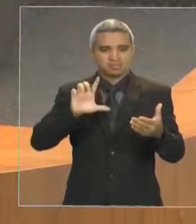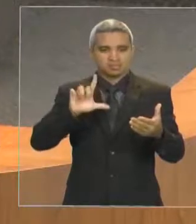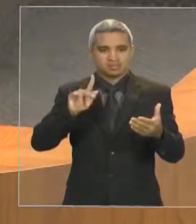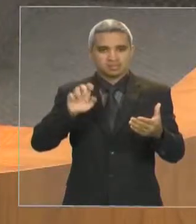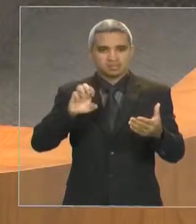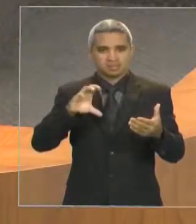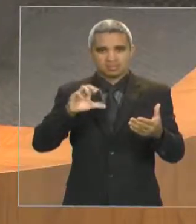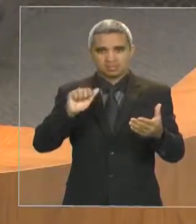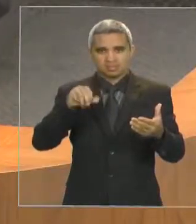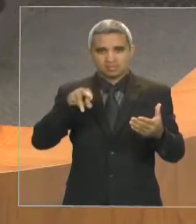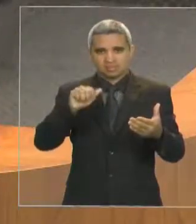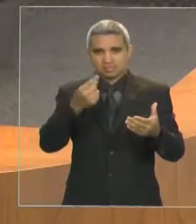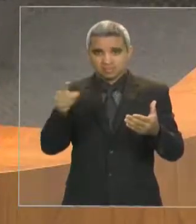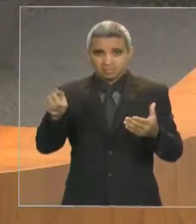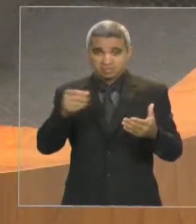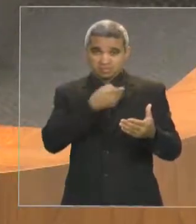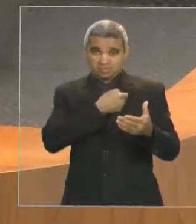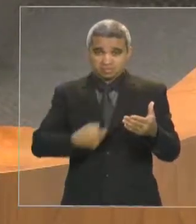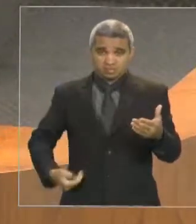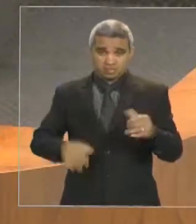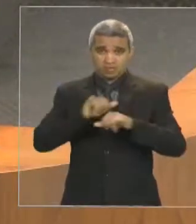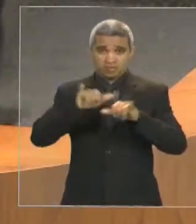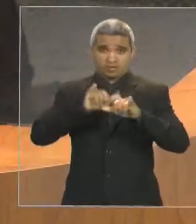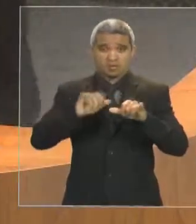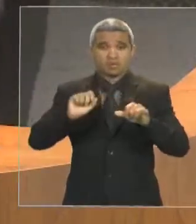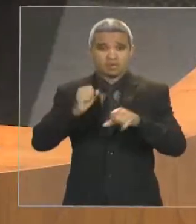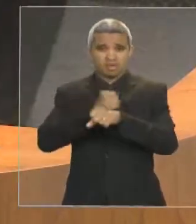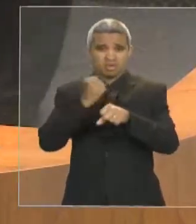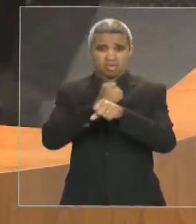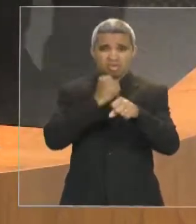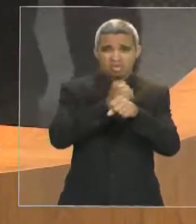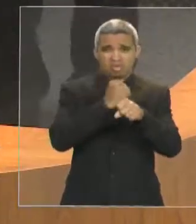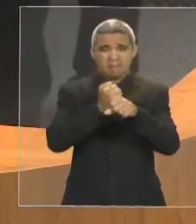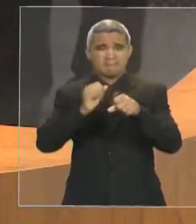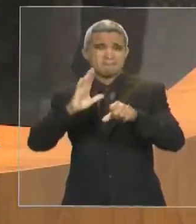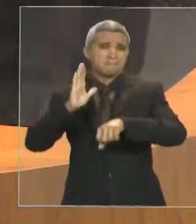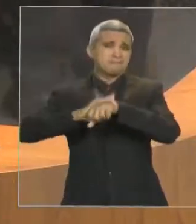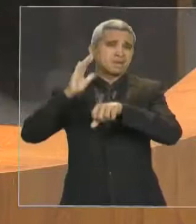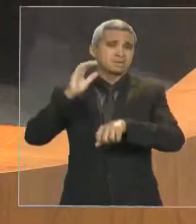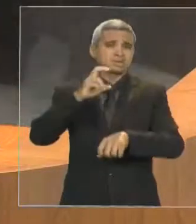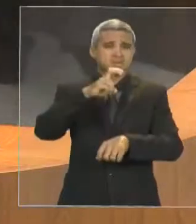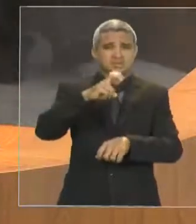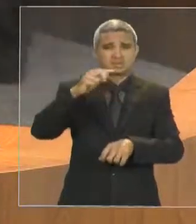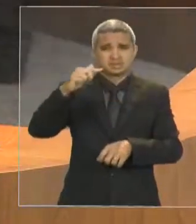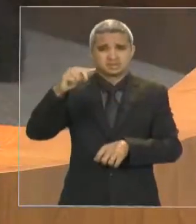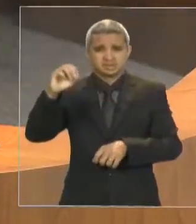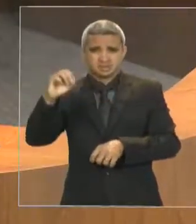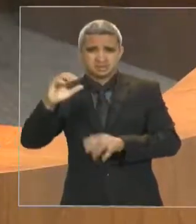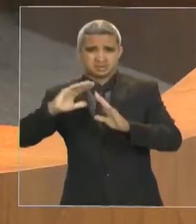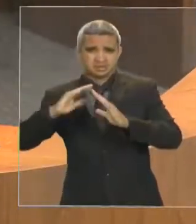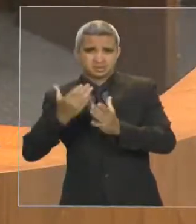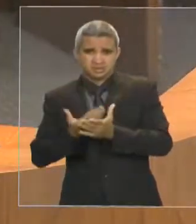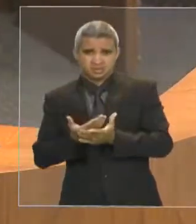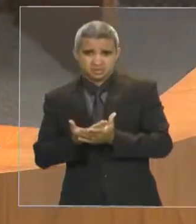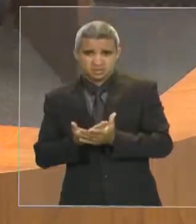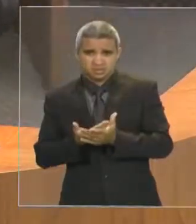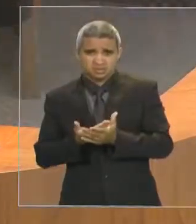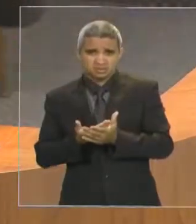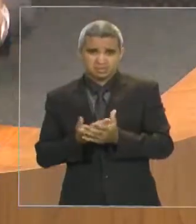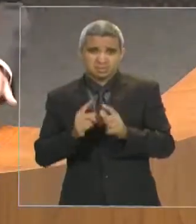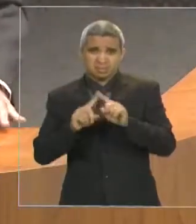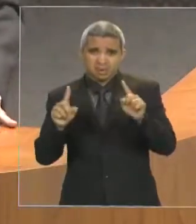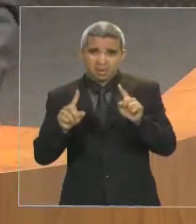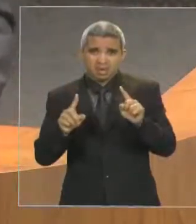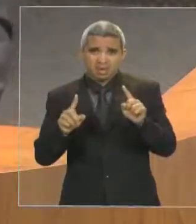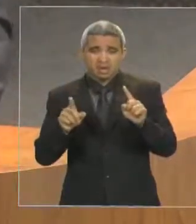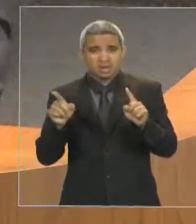informou que reconstruiu e reformou mais de 570 escolas. Na própria informação do deputado,